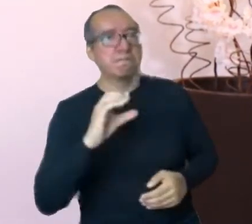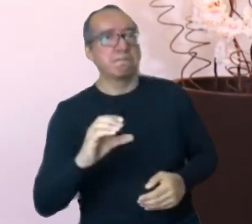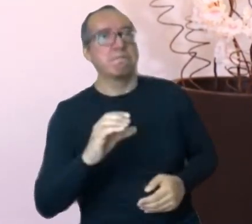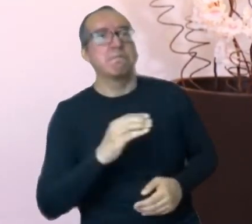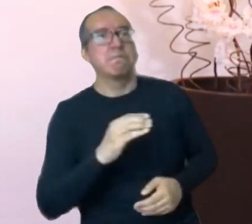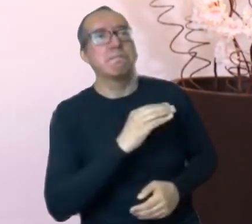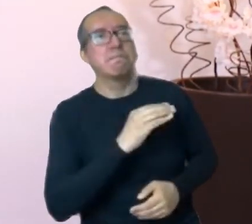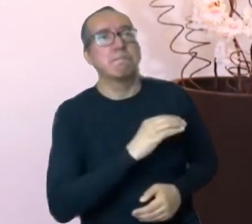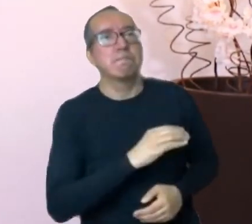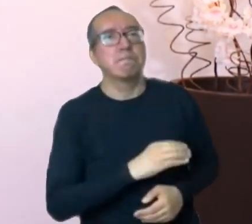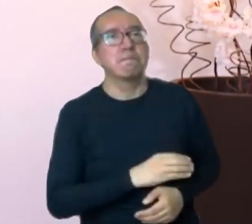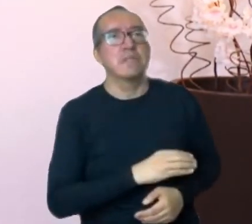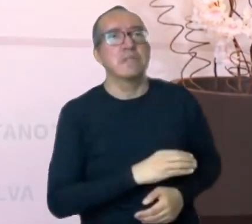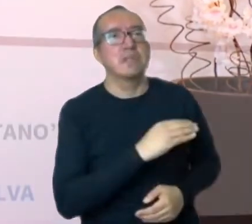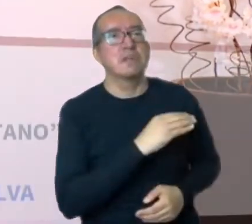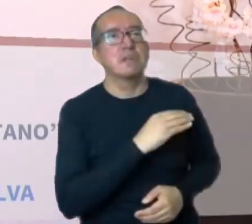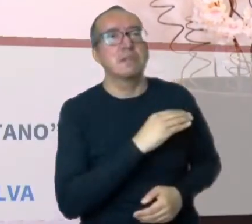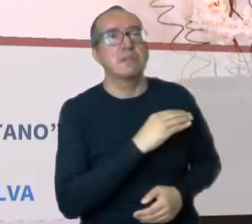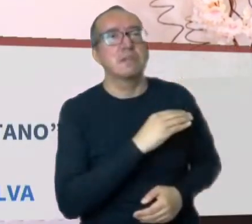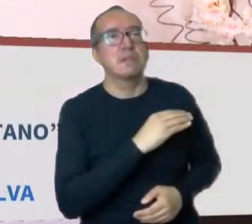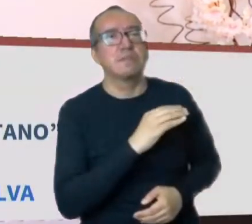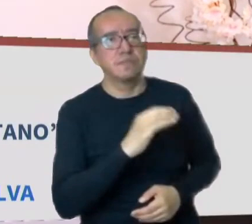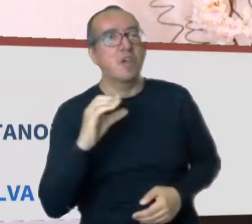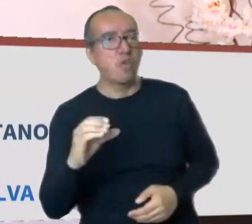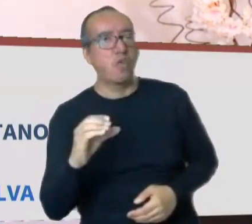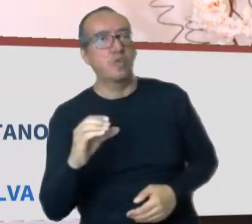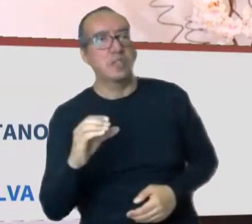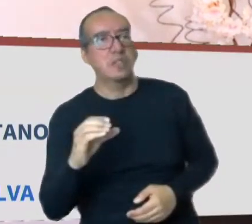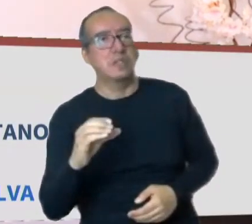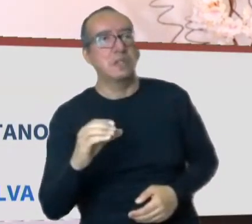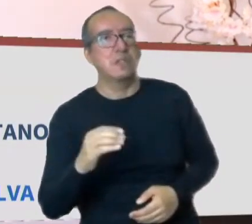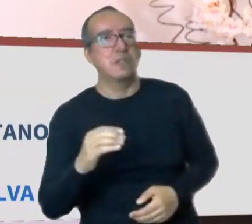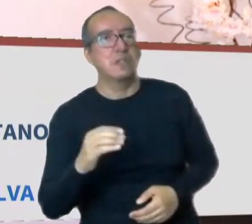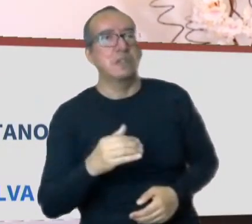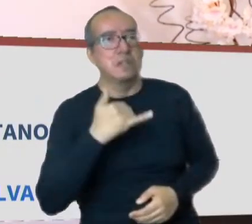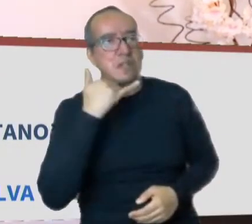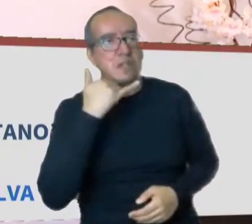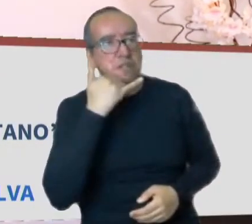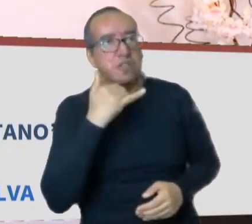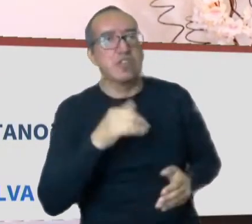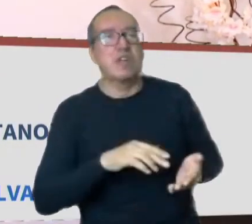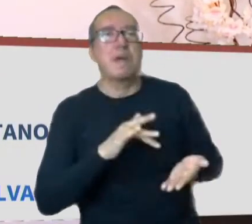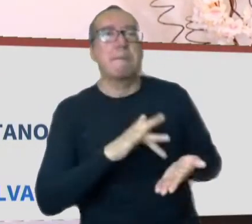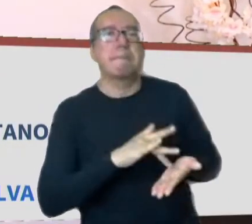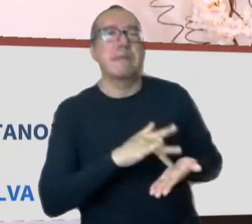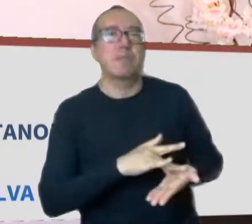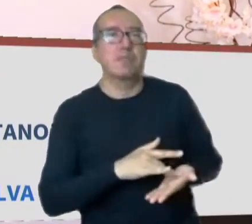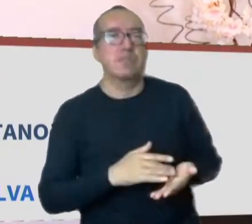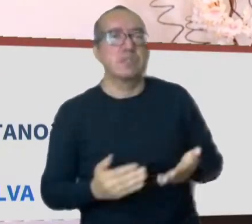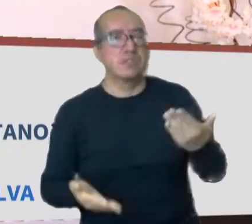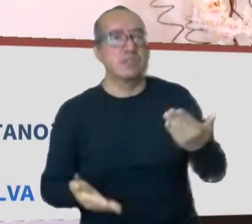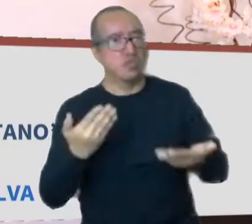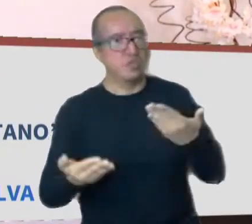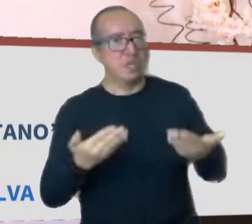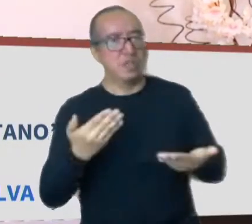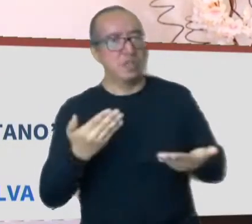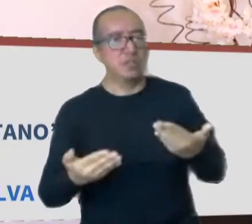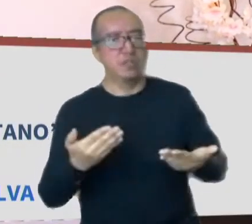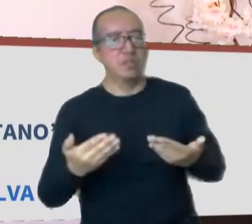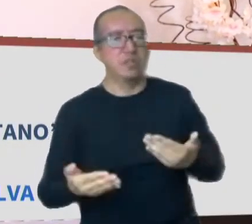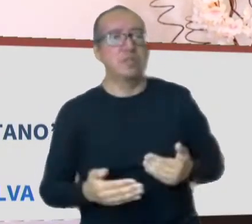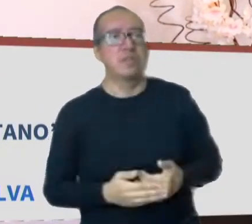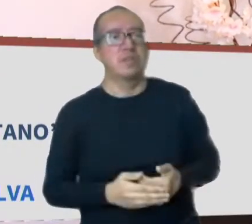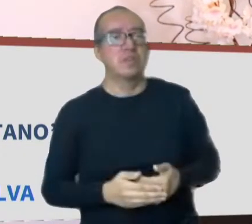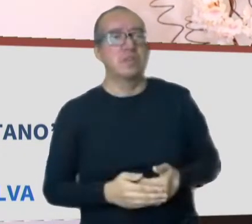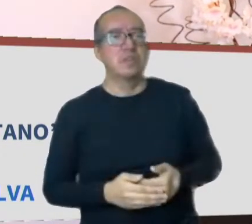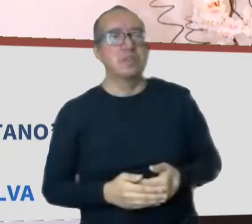vissem, e o meu telefone para contato. Qualquer dúvida adicional, nós não temos tempo aqui de falar de todos os detalhes,